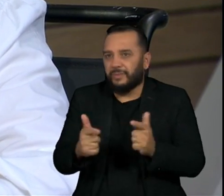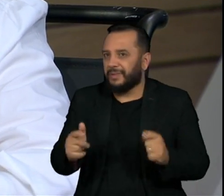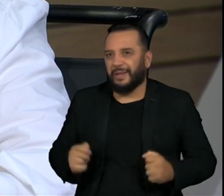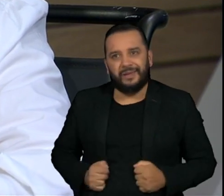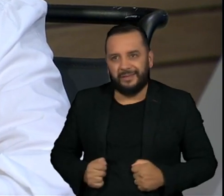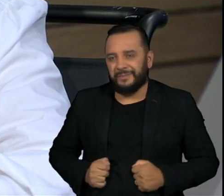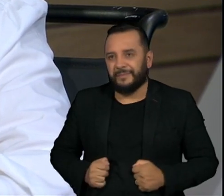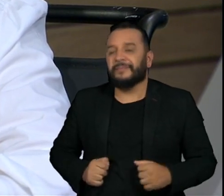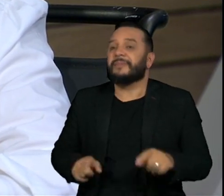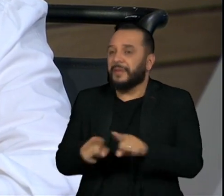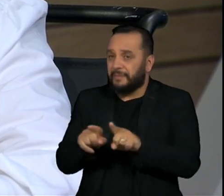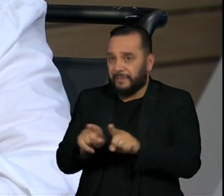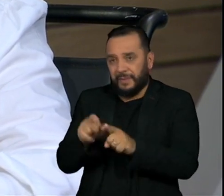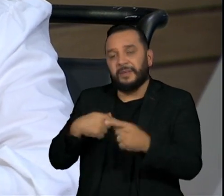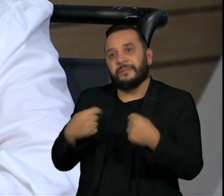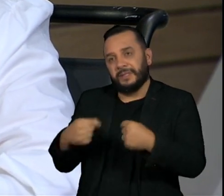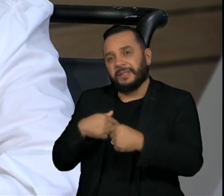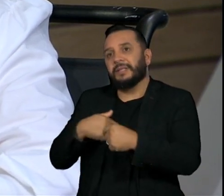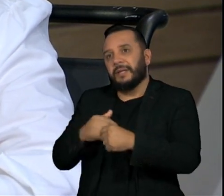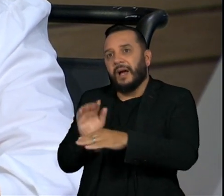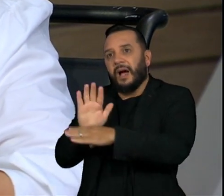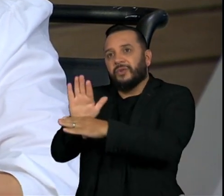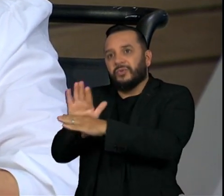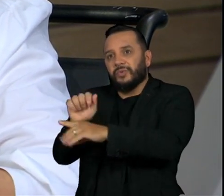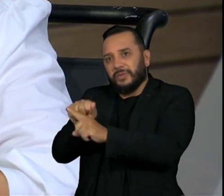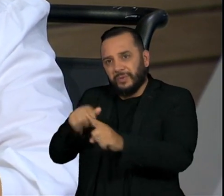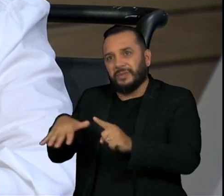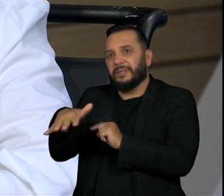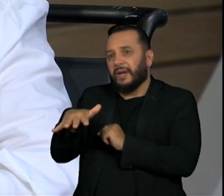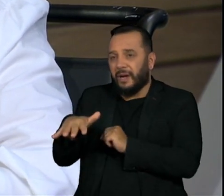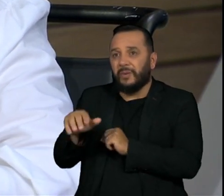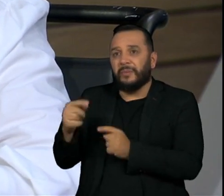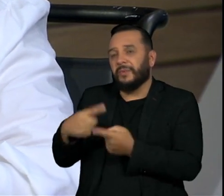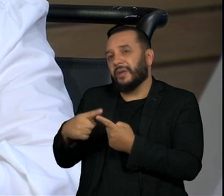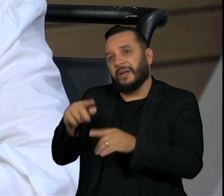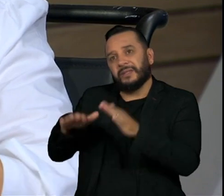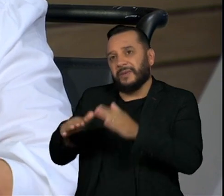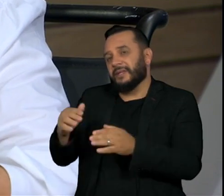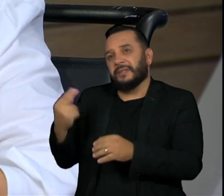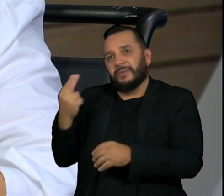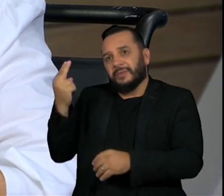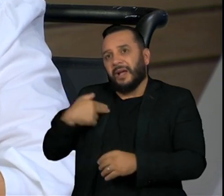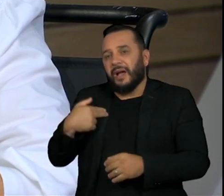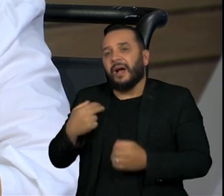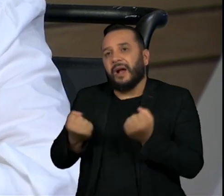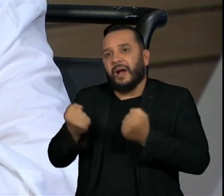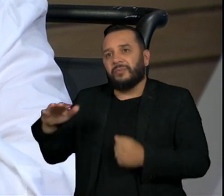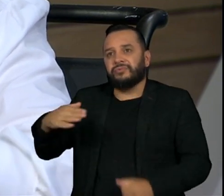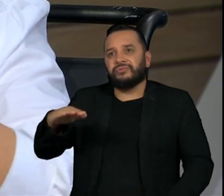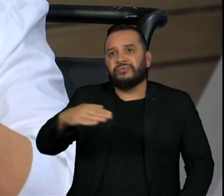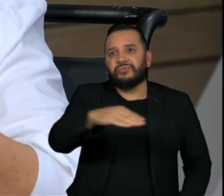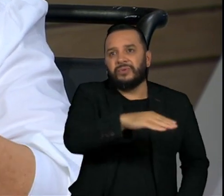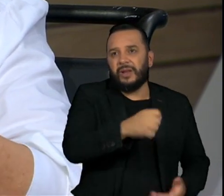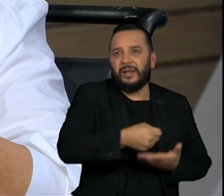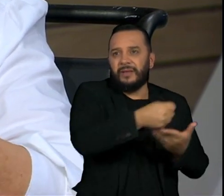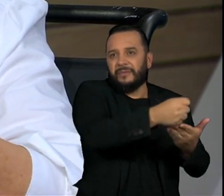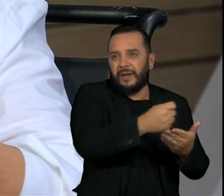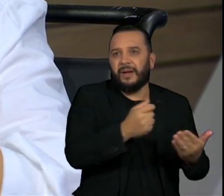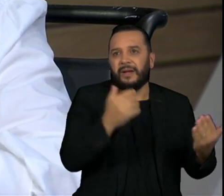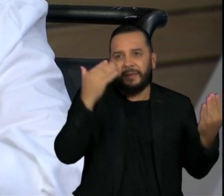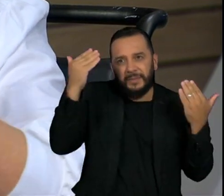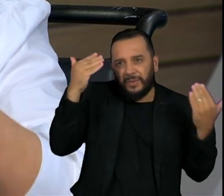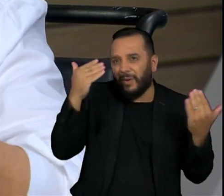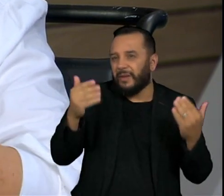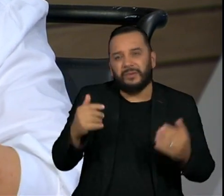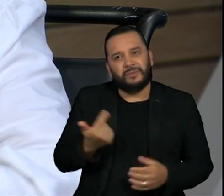se locomover até a saúde mental, porque não tem uma condição financeira que possibilite isso. E a segurança também, né?